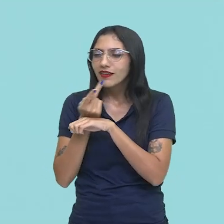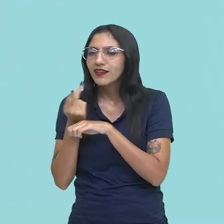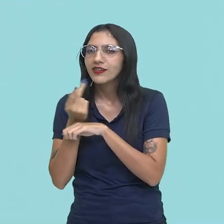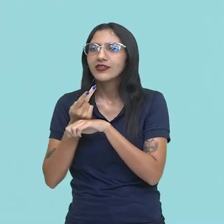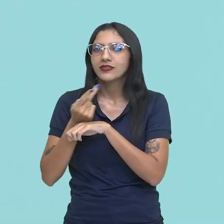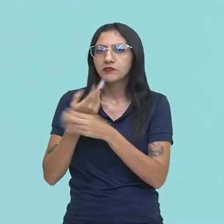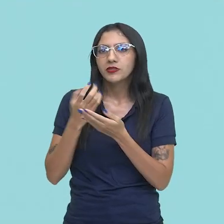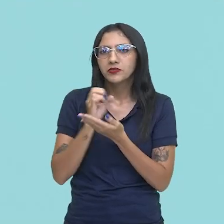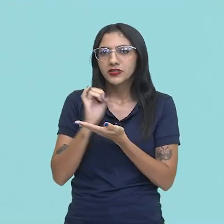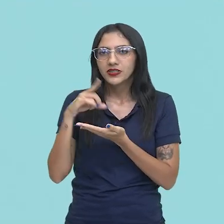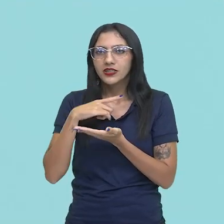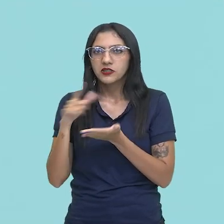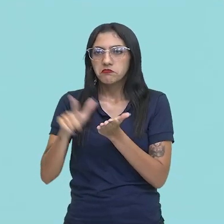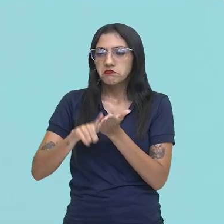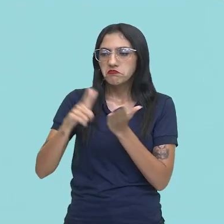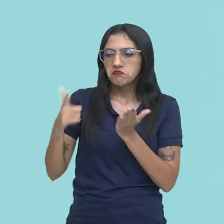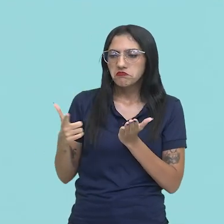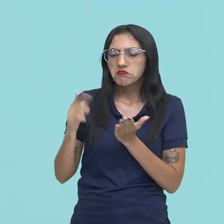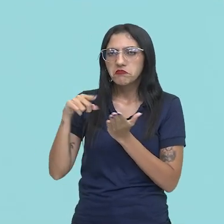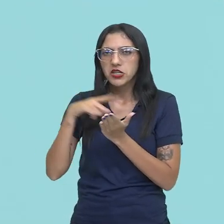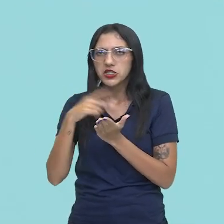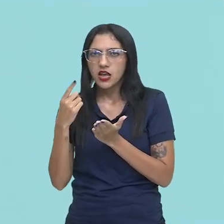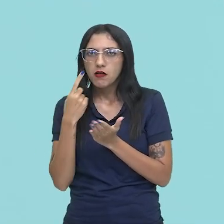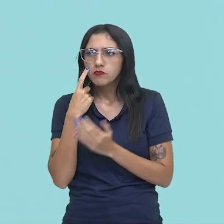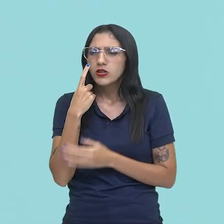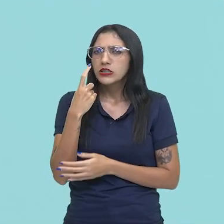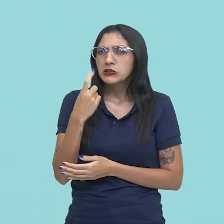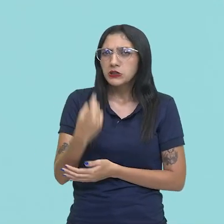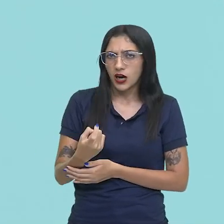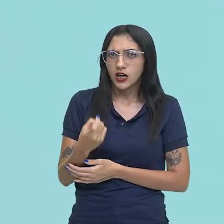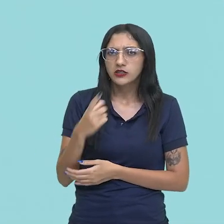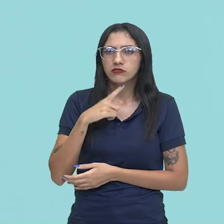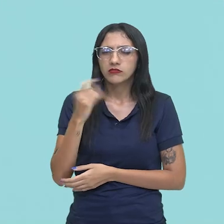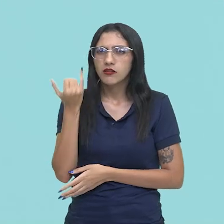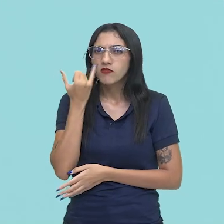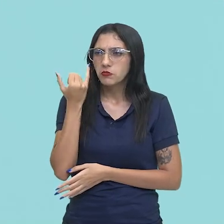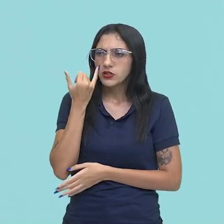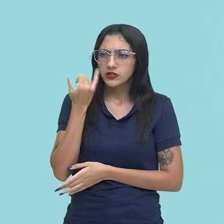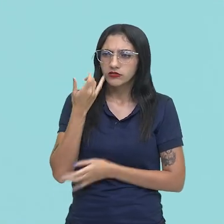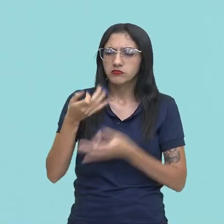é um jornal confiável, né, que lá vai estar a notícia